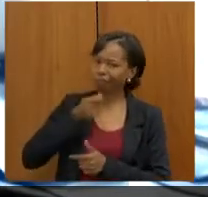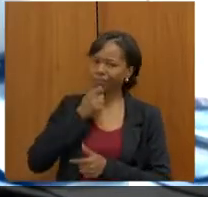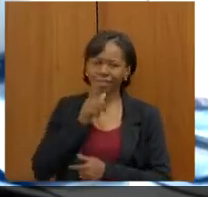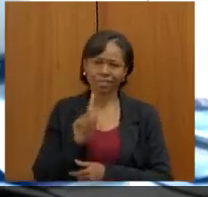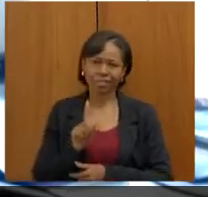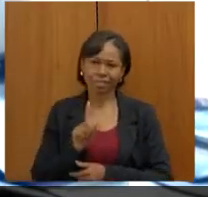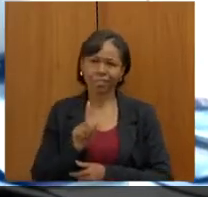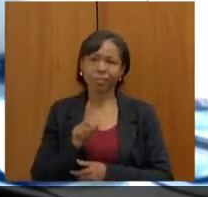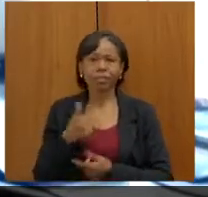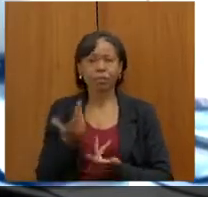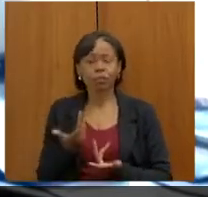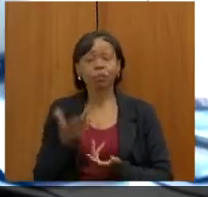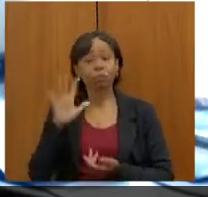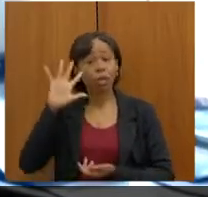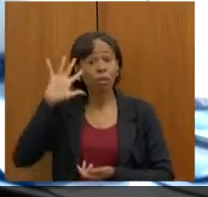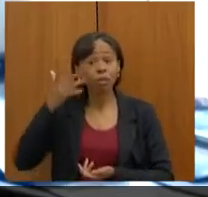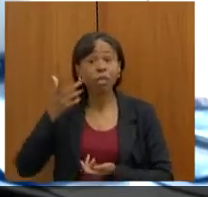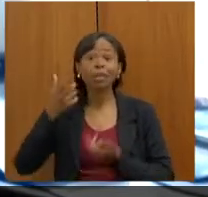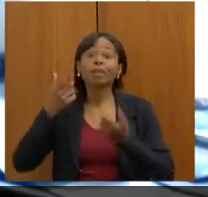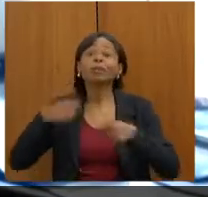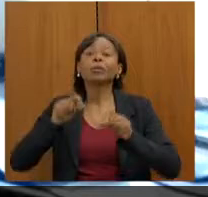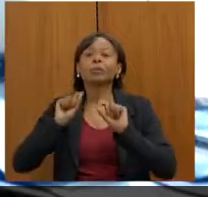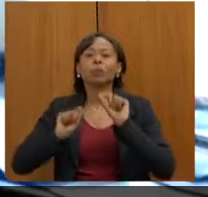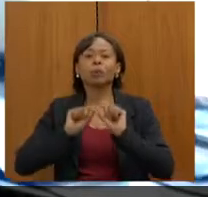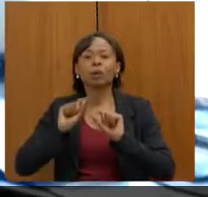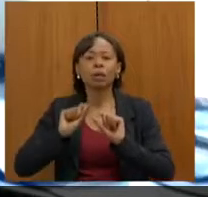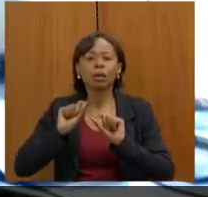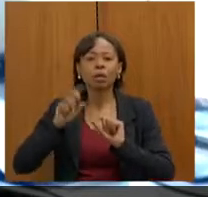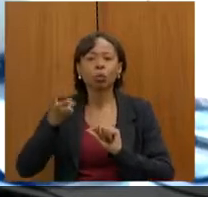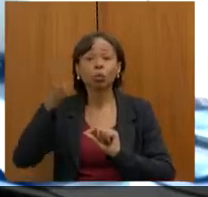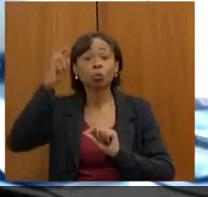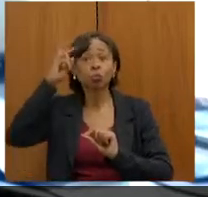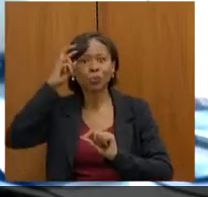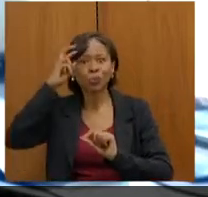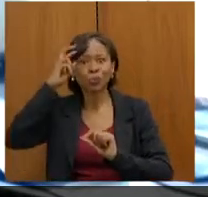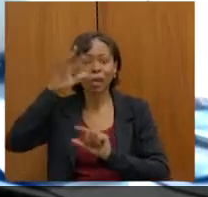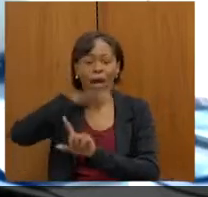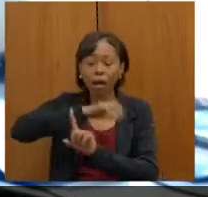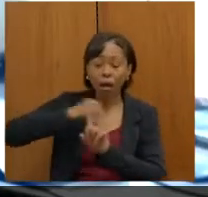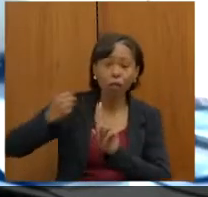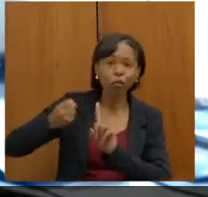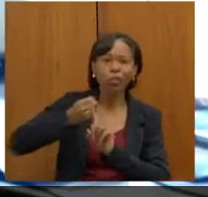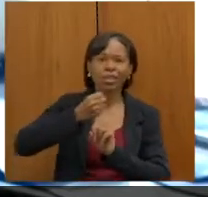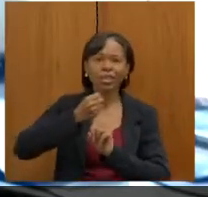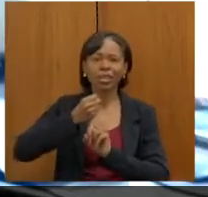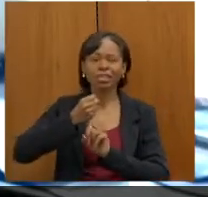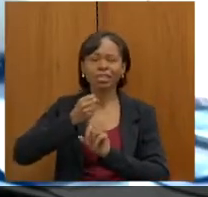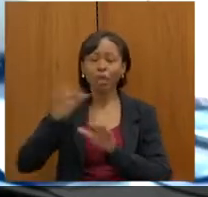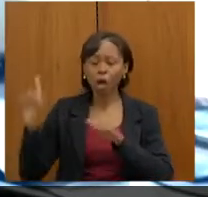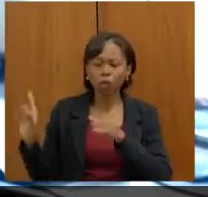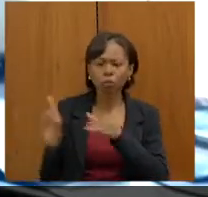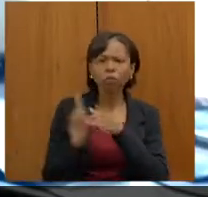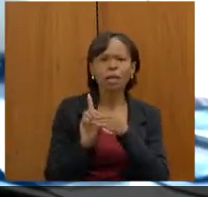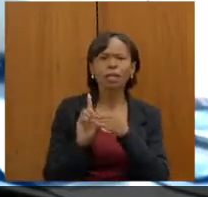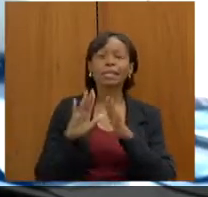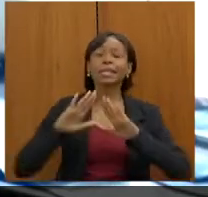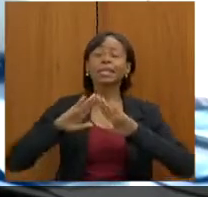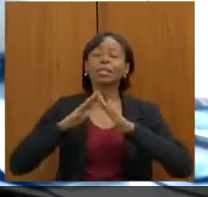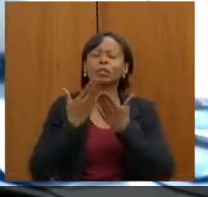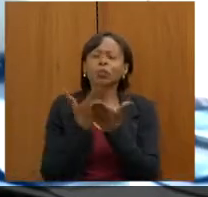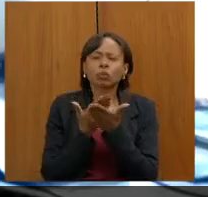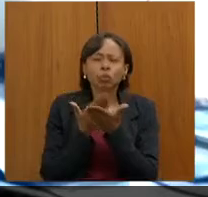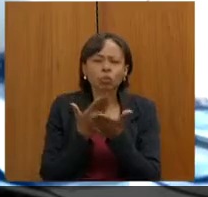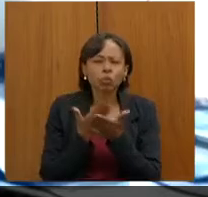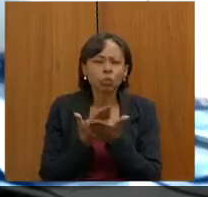acho que a cultura é fundamental é o papel da socialização a socialização das nossas escolas